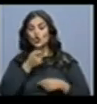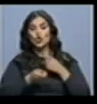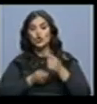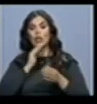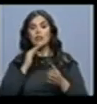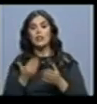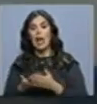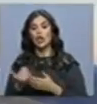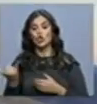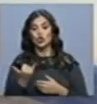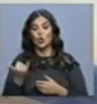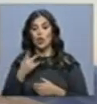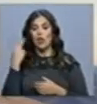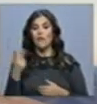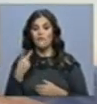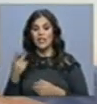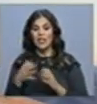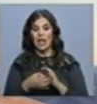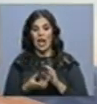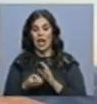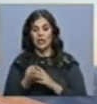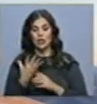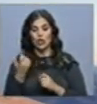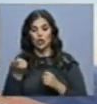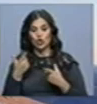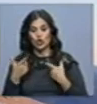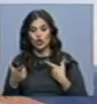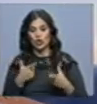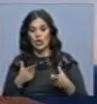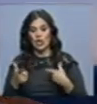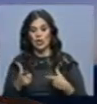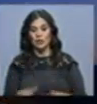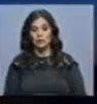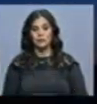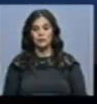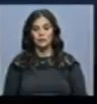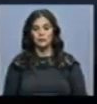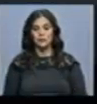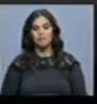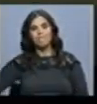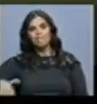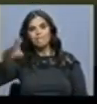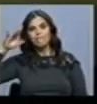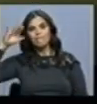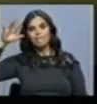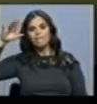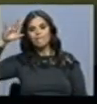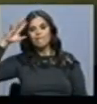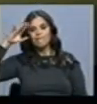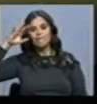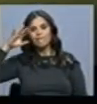segunda vida da formação de estrelas da Via Láctea. Ora, isto é uma teoria que está cada vez a ser